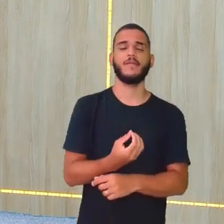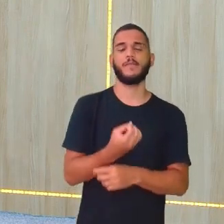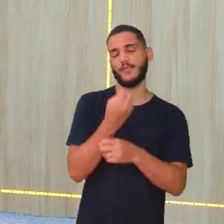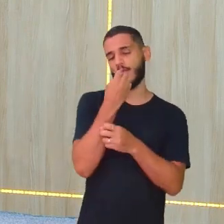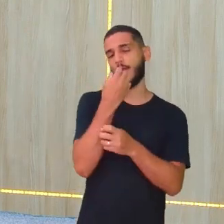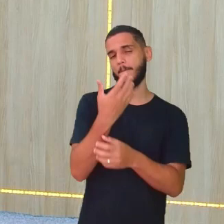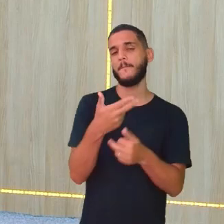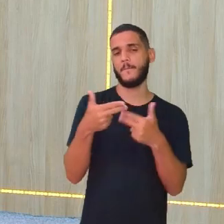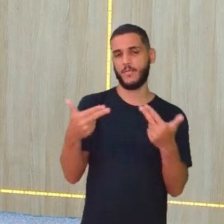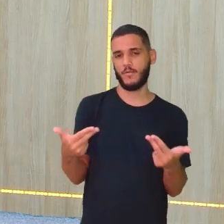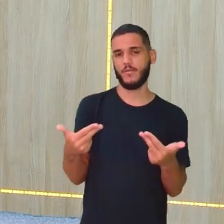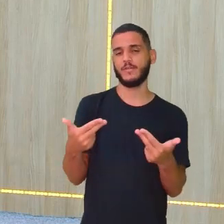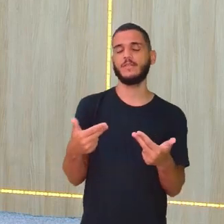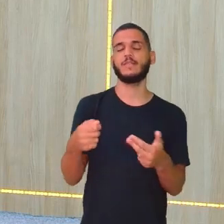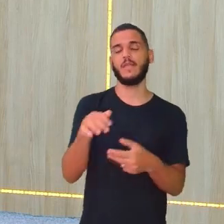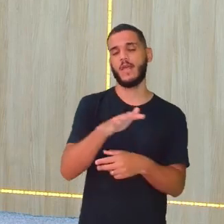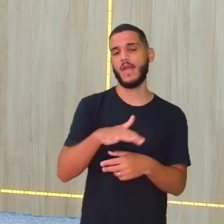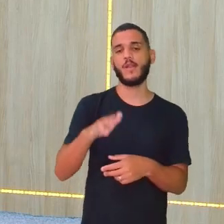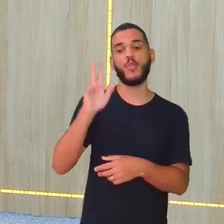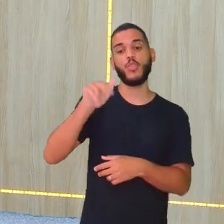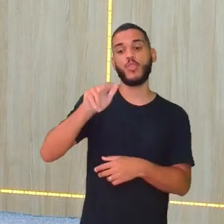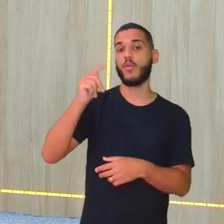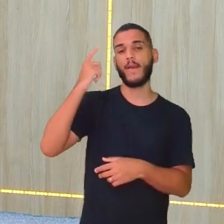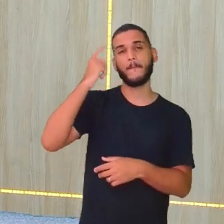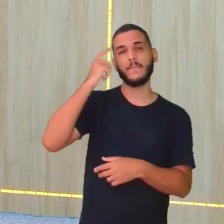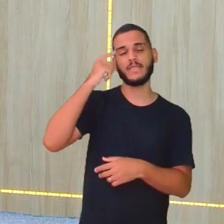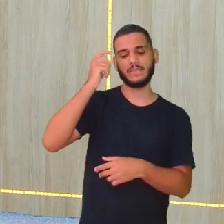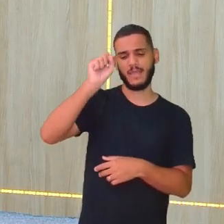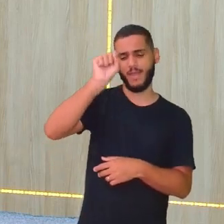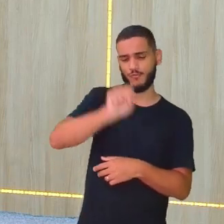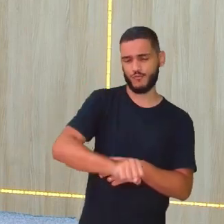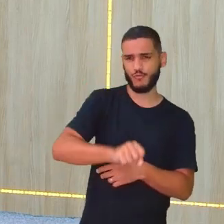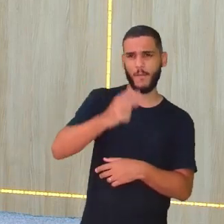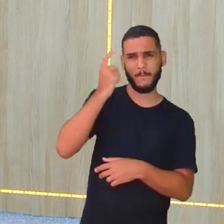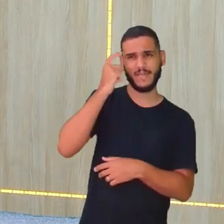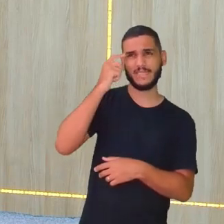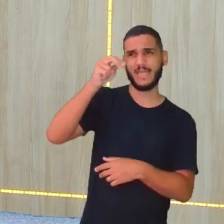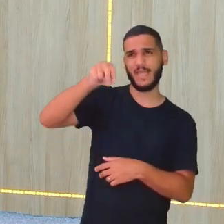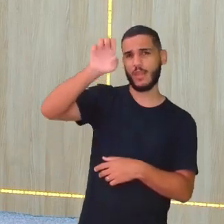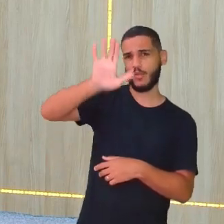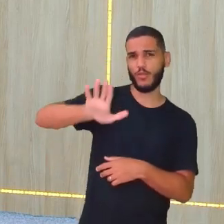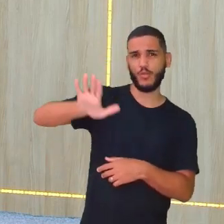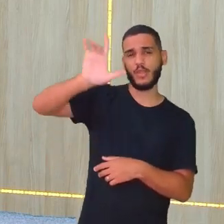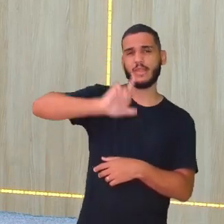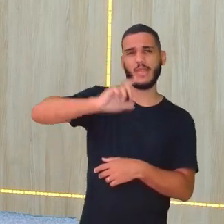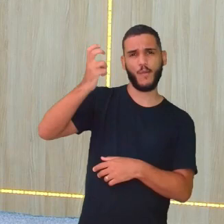que essas áreas nunca imaginariam que no sertão nordestino tem, né? Abundância cultural,